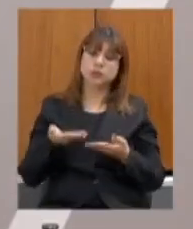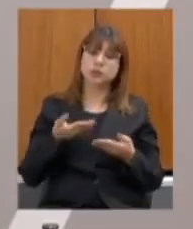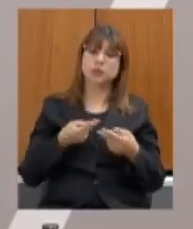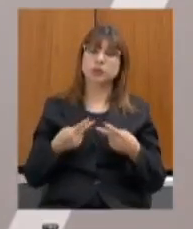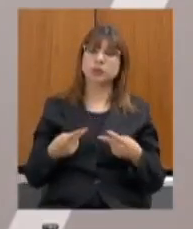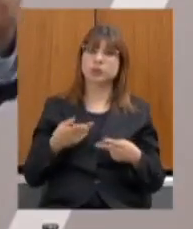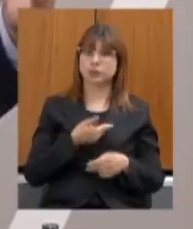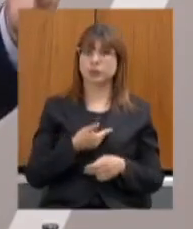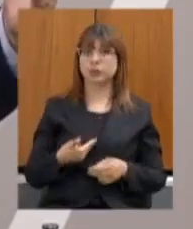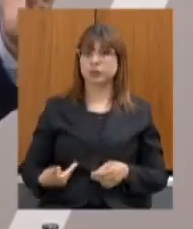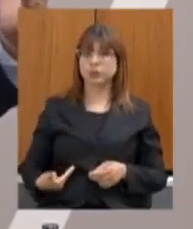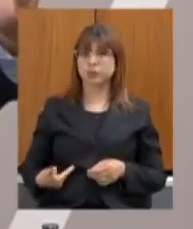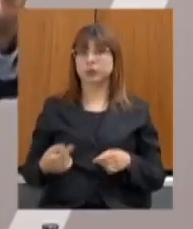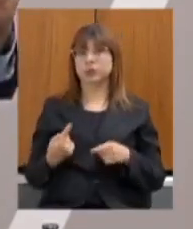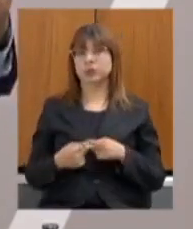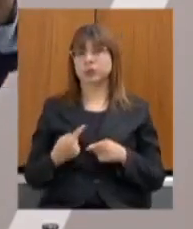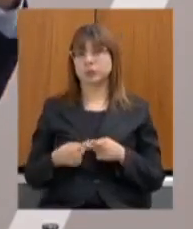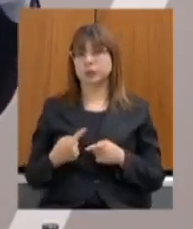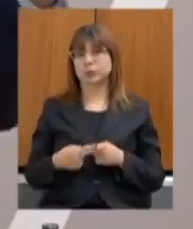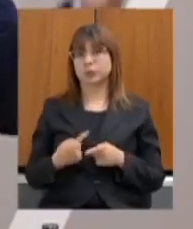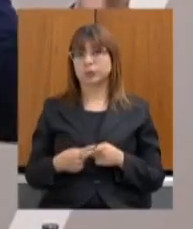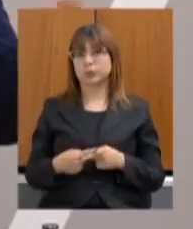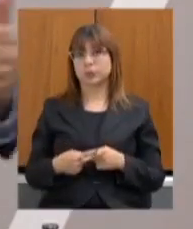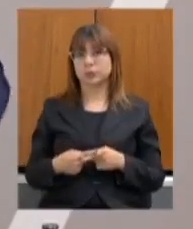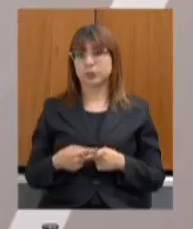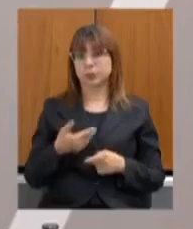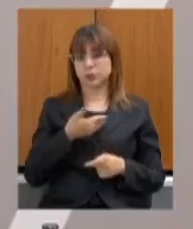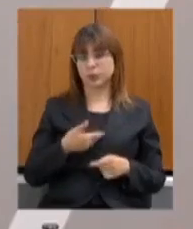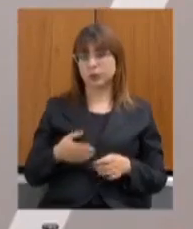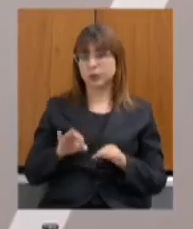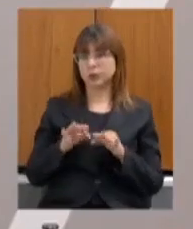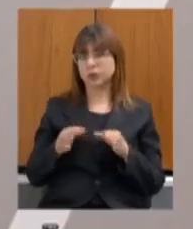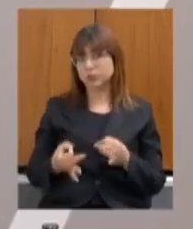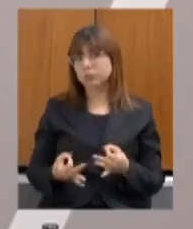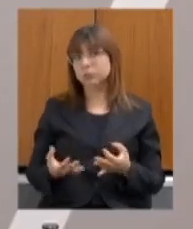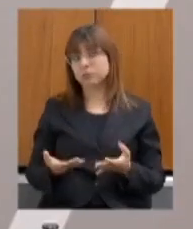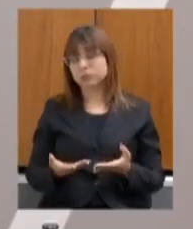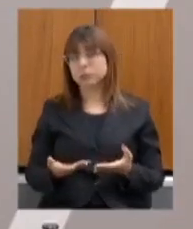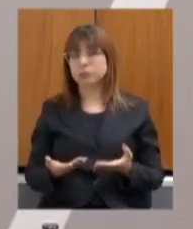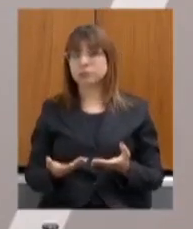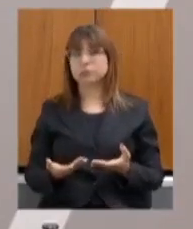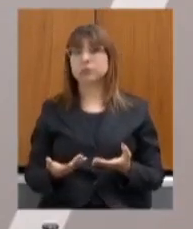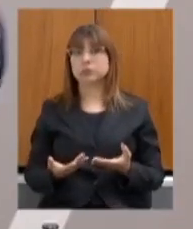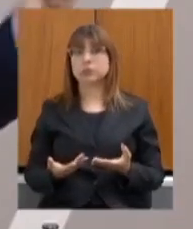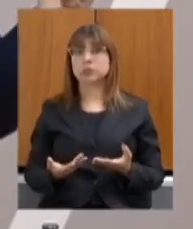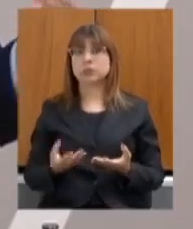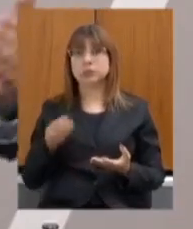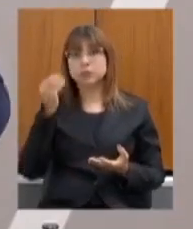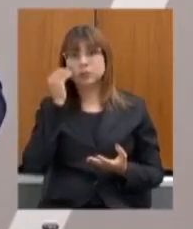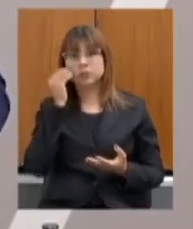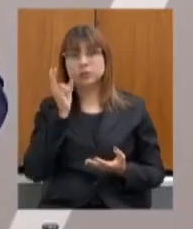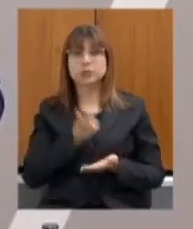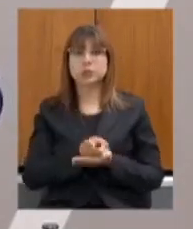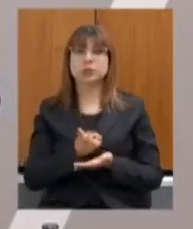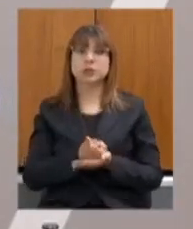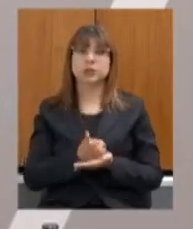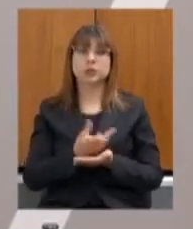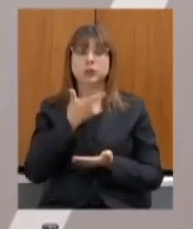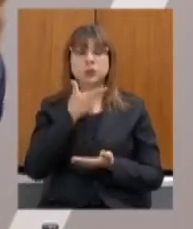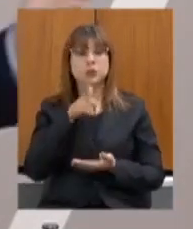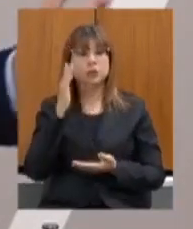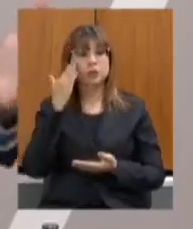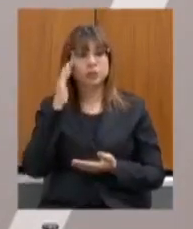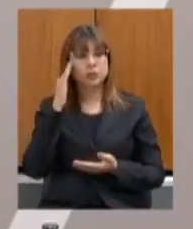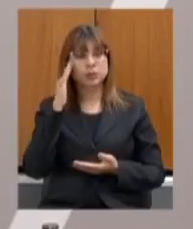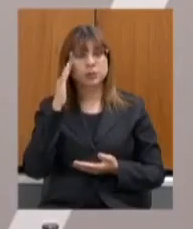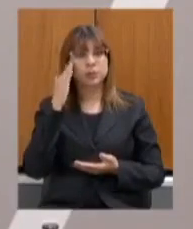esse é um governo simples, é um governo que busca sempre entender da